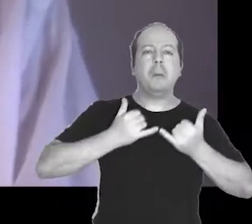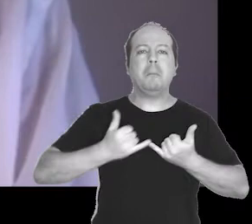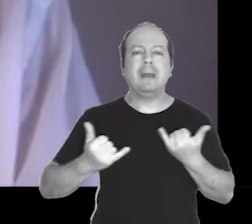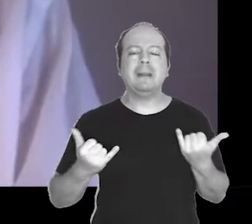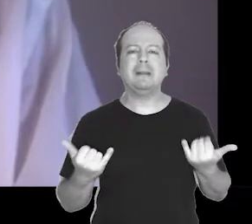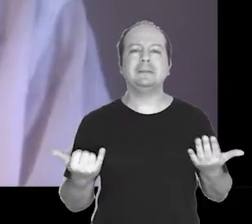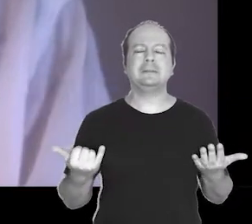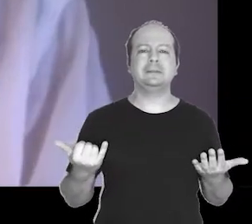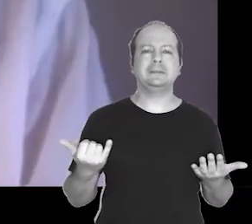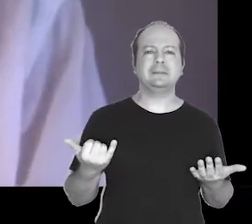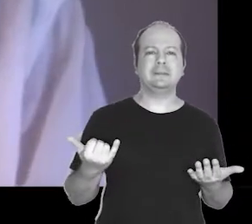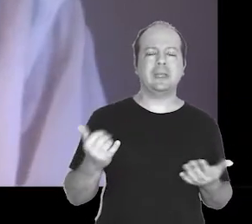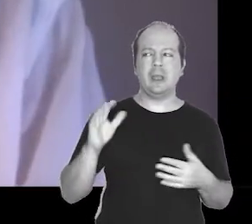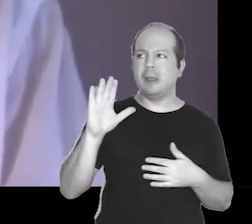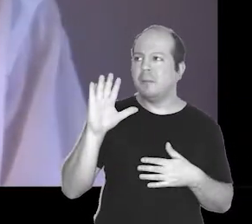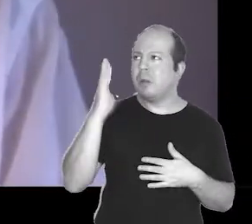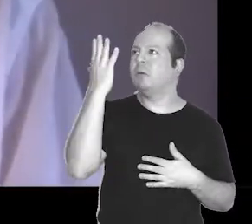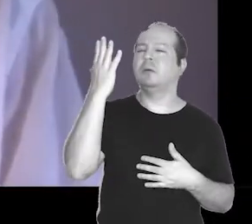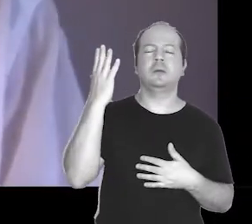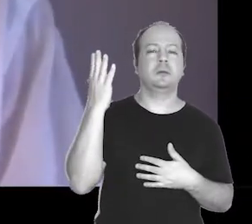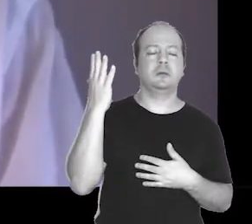que frestas,